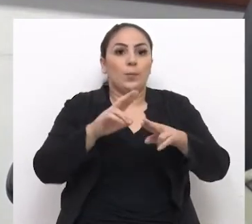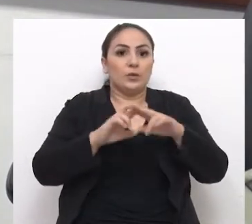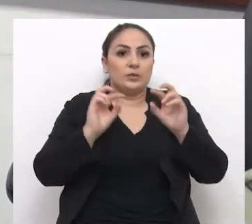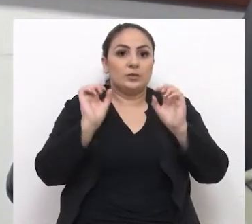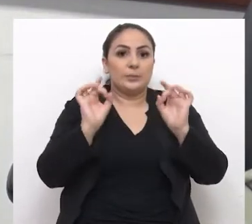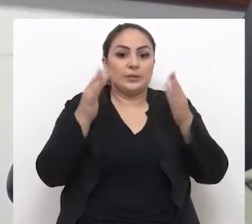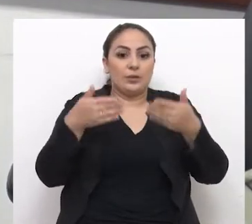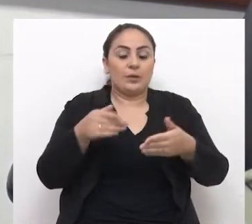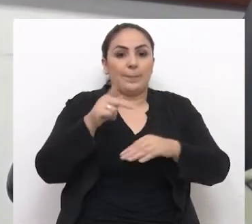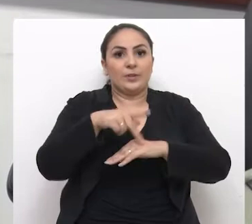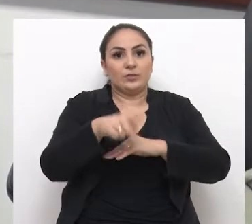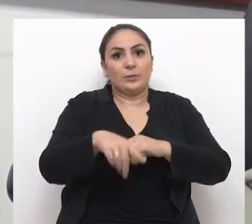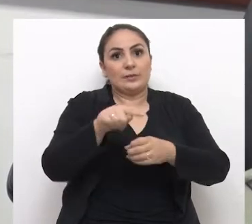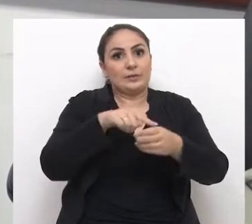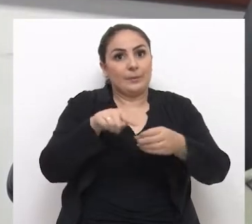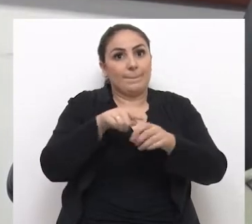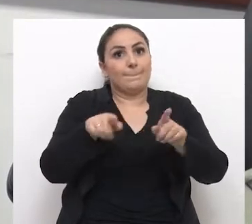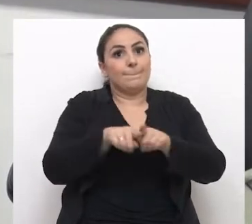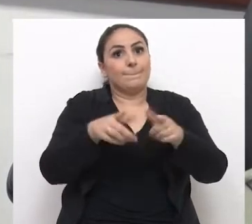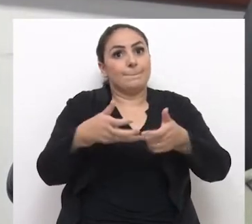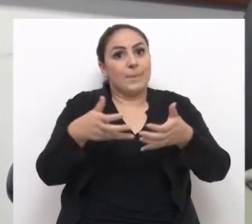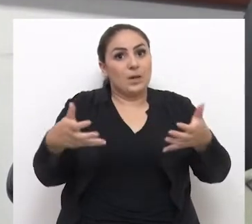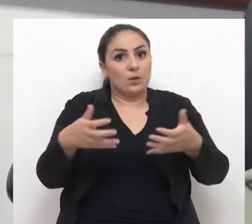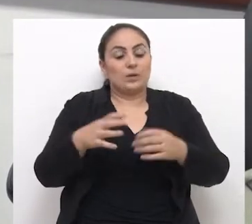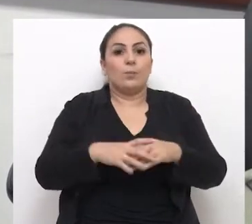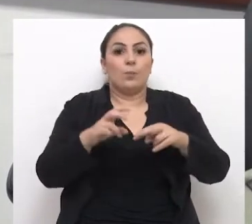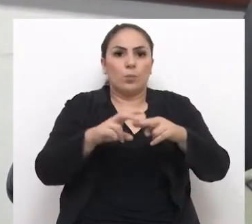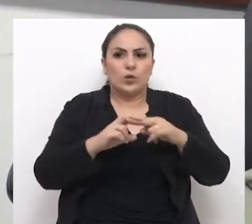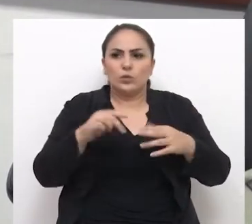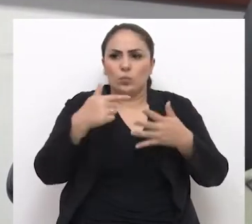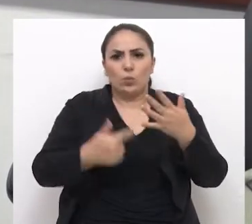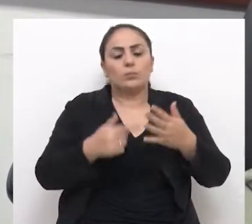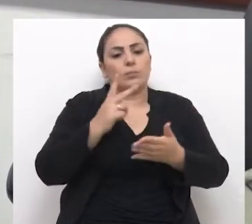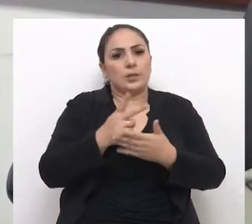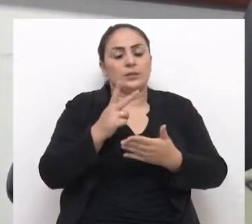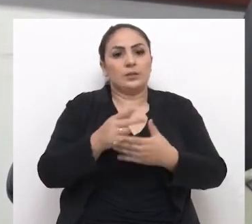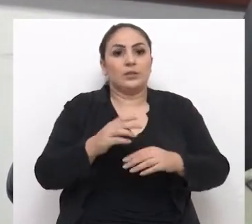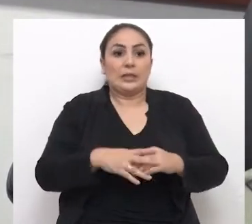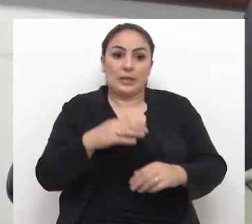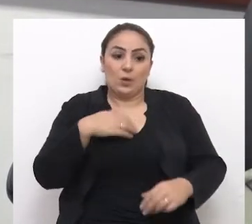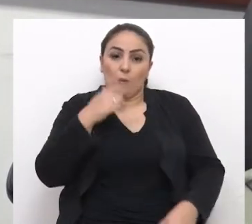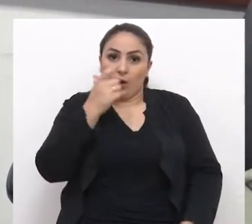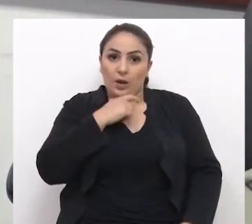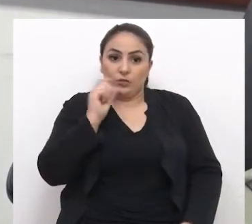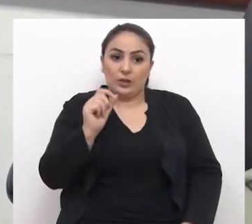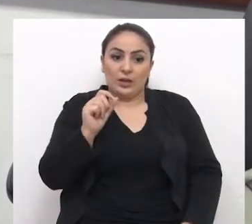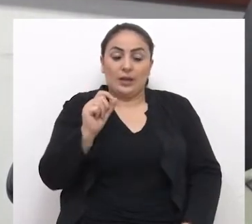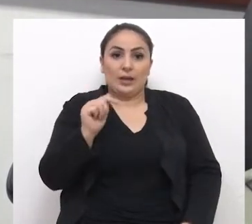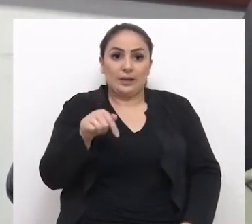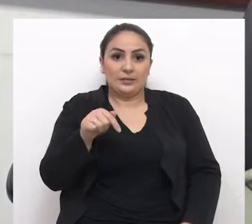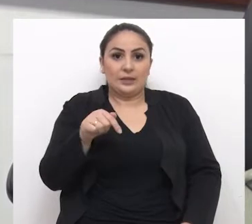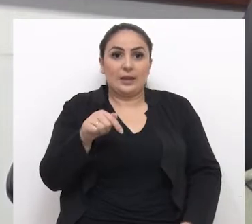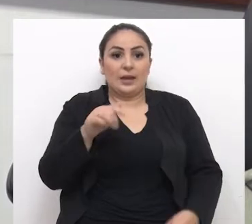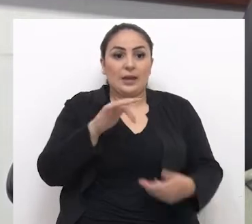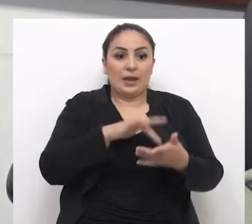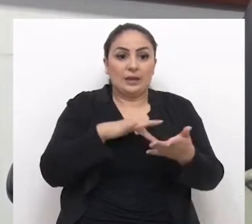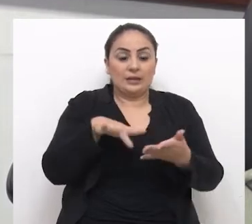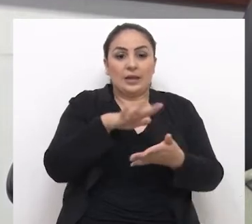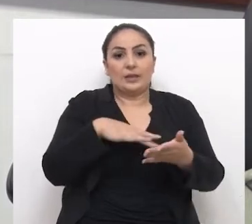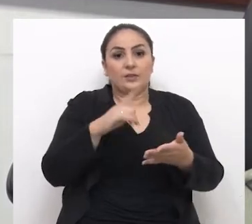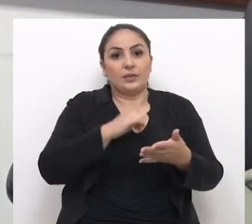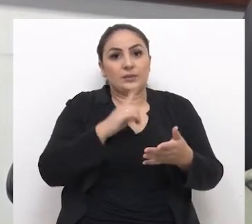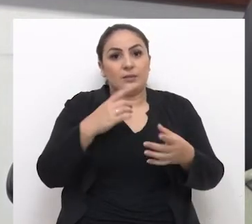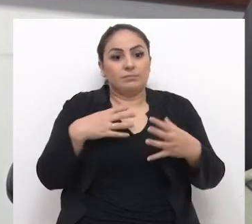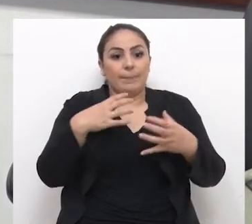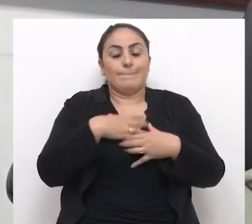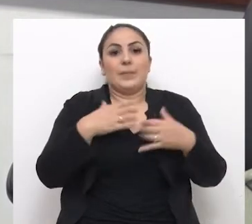situação, em especial aqui em Passo Fundo, que é uma cidade maior, então todo o resto foi mantido. Me parece que essa é a situação